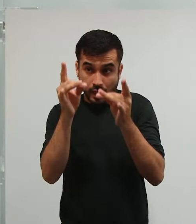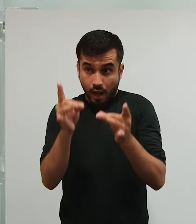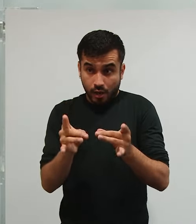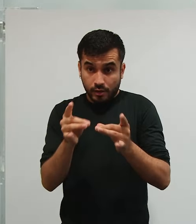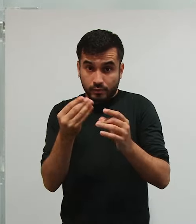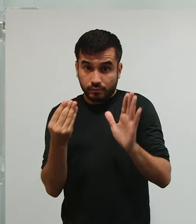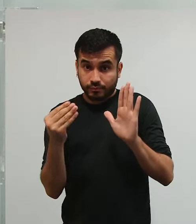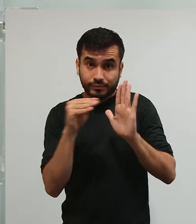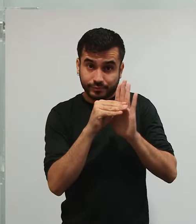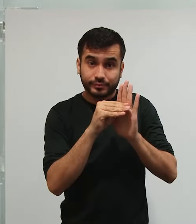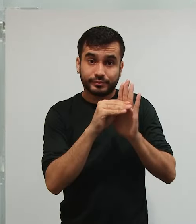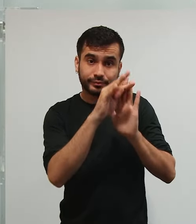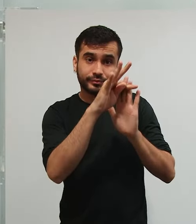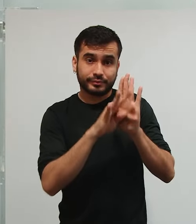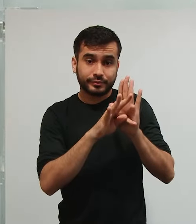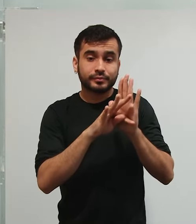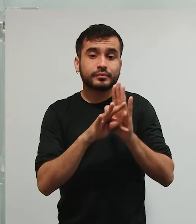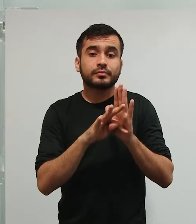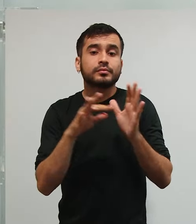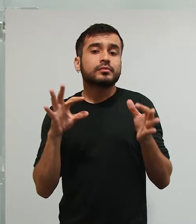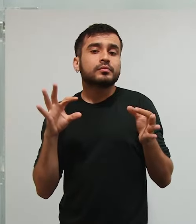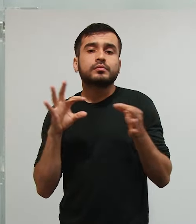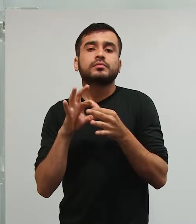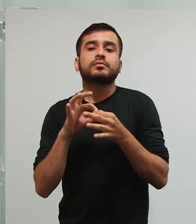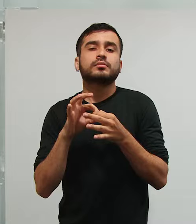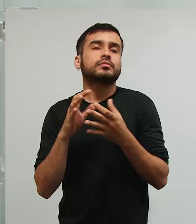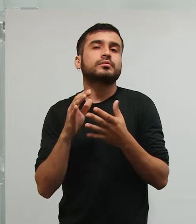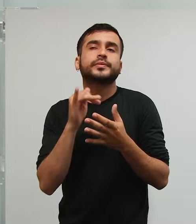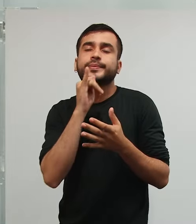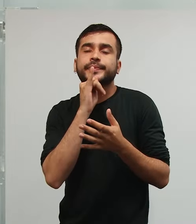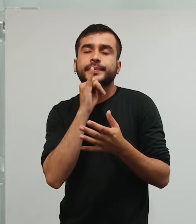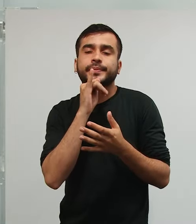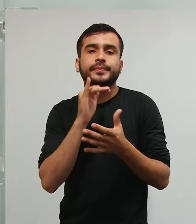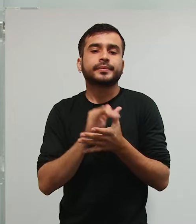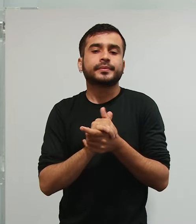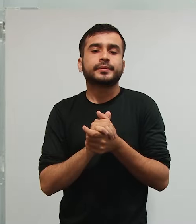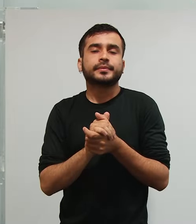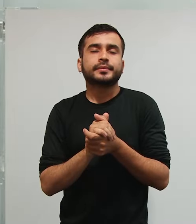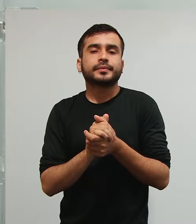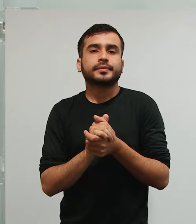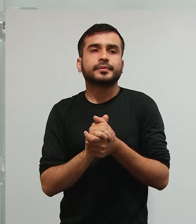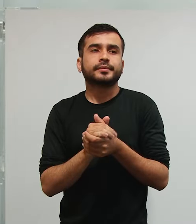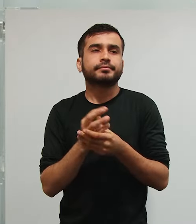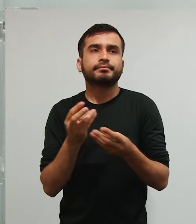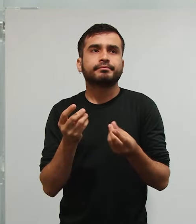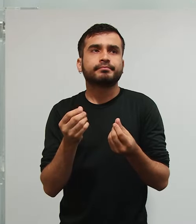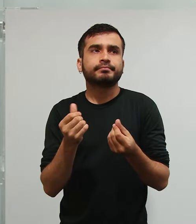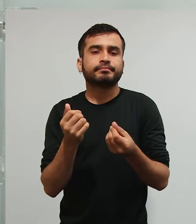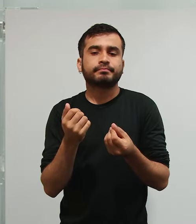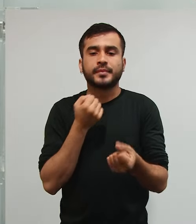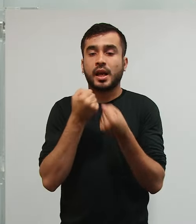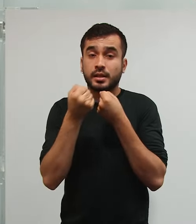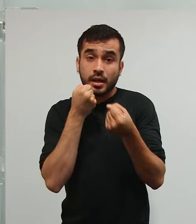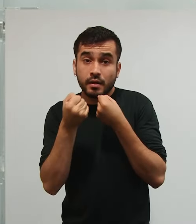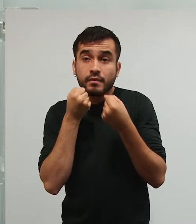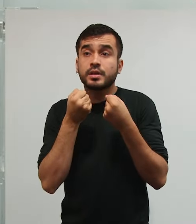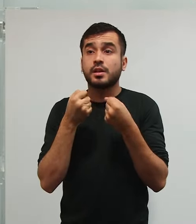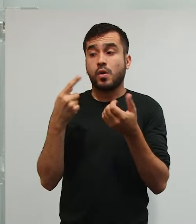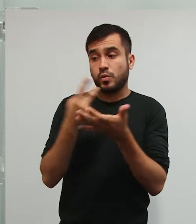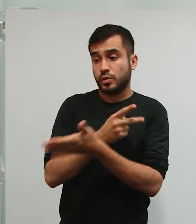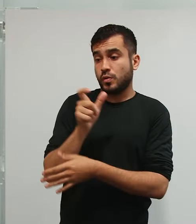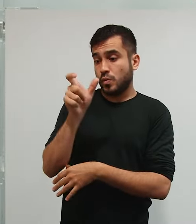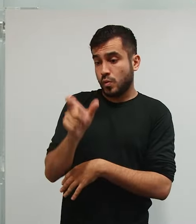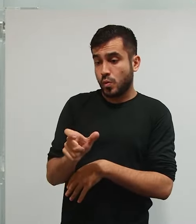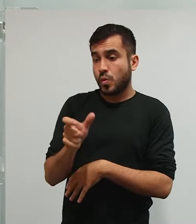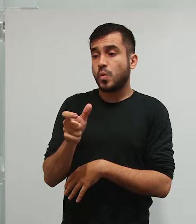pardo, e você vai colocar essas especificações lá no seu texto e fazer alusão, por exemplo, digamos